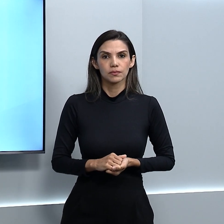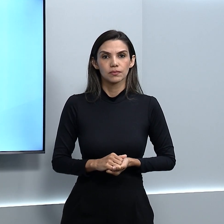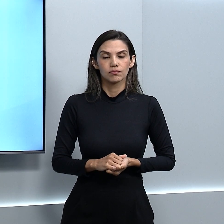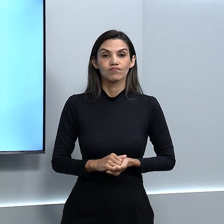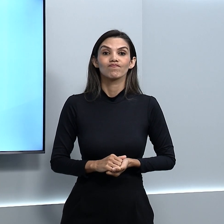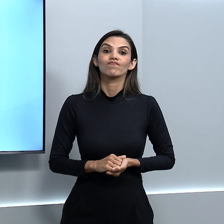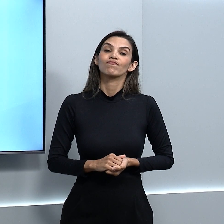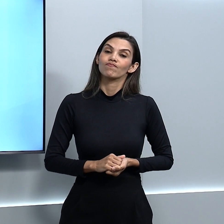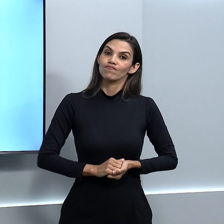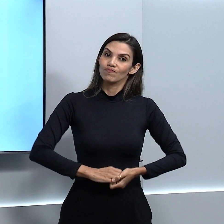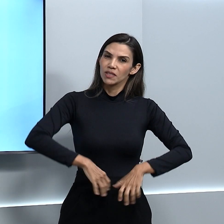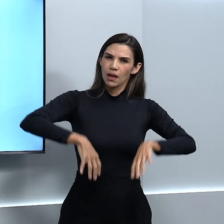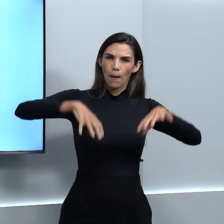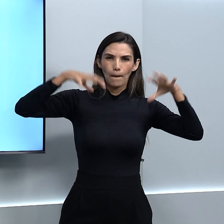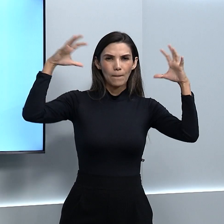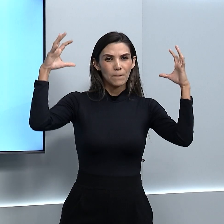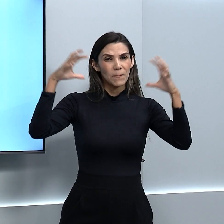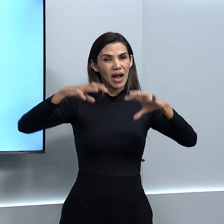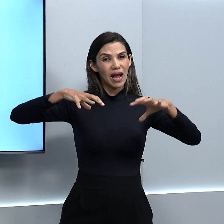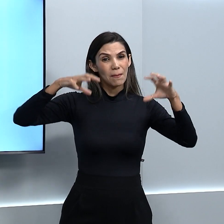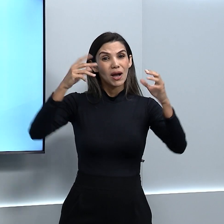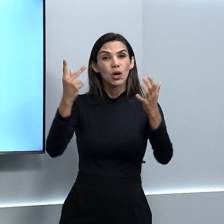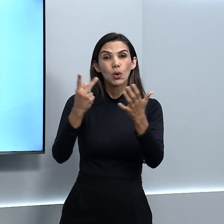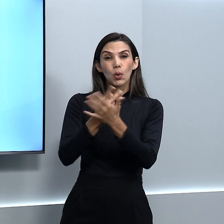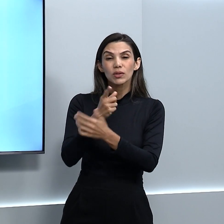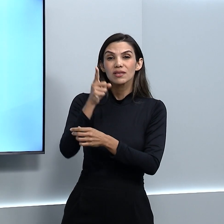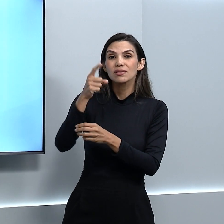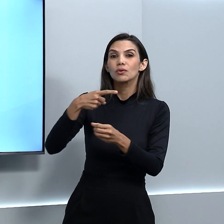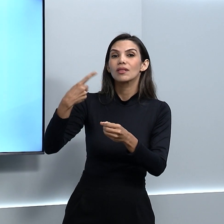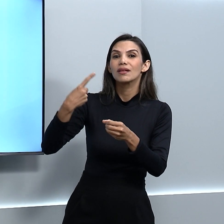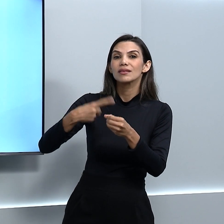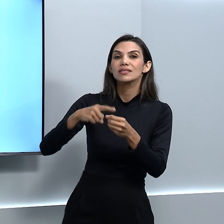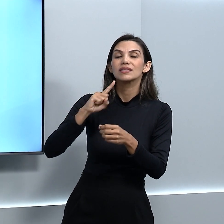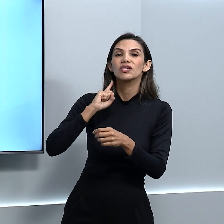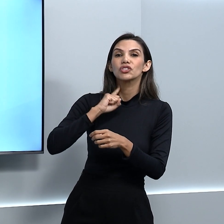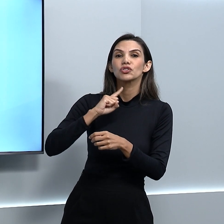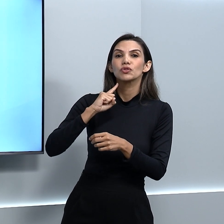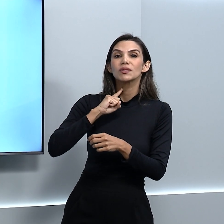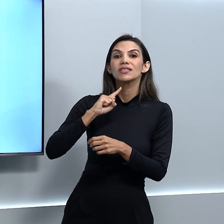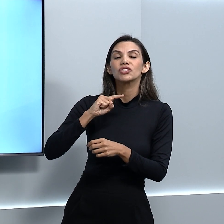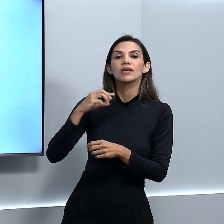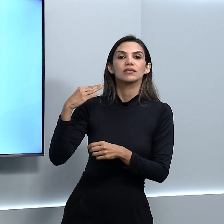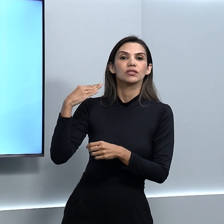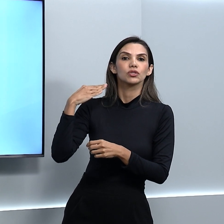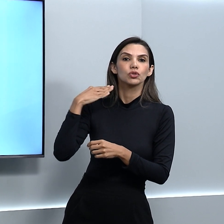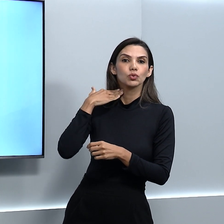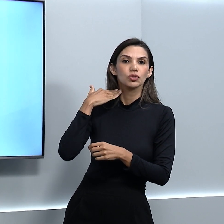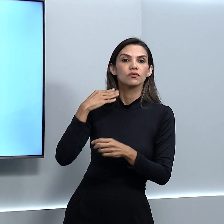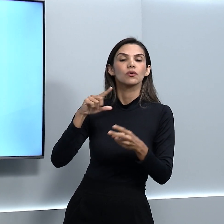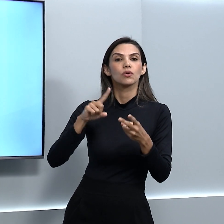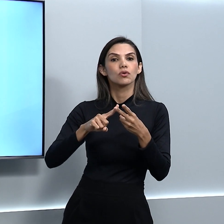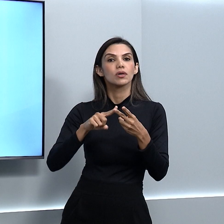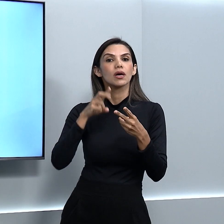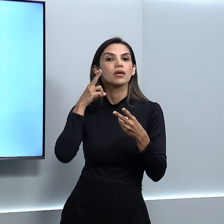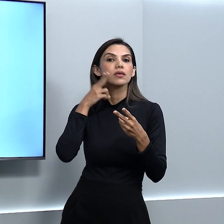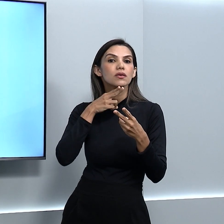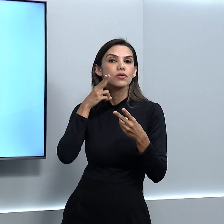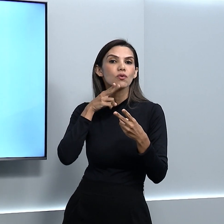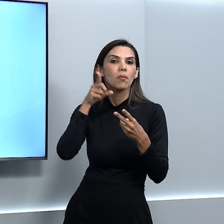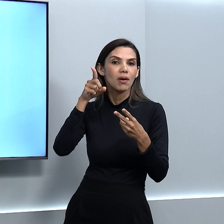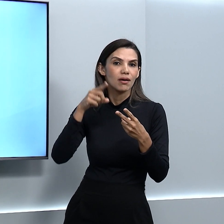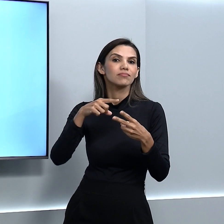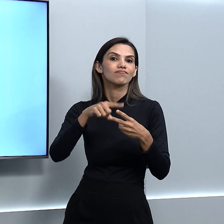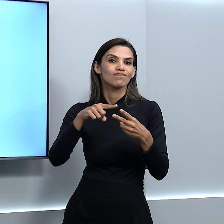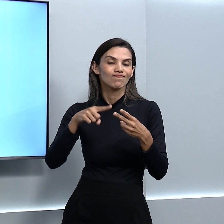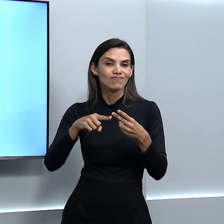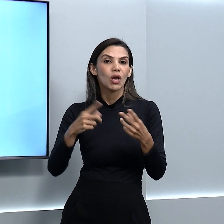Bom, e as fortes chuvas que atingiram Juiz de Fora e Ubá, 2 cidades que ficam na zona da mata de Minas Gerais,